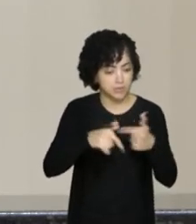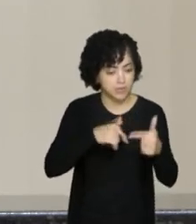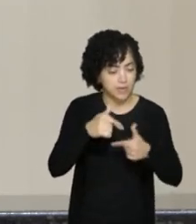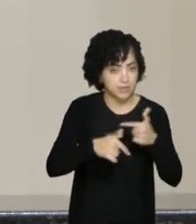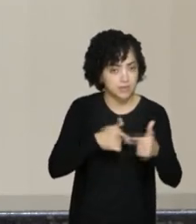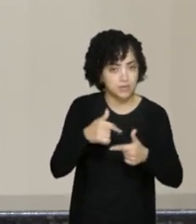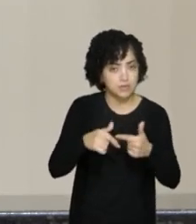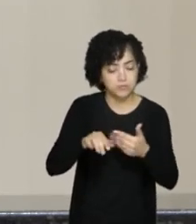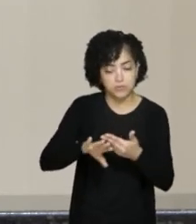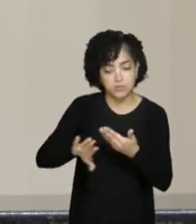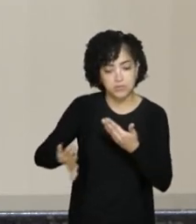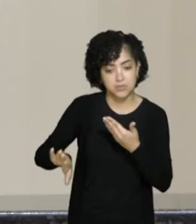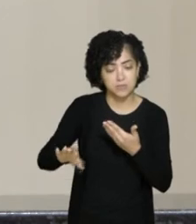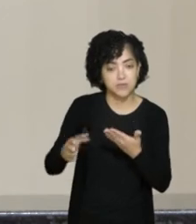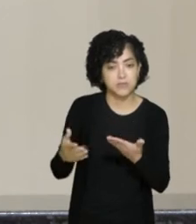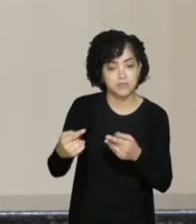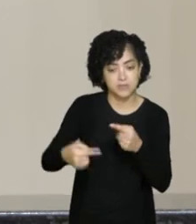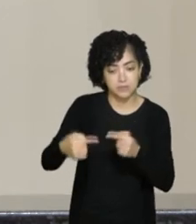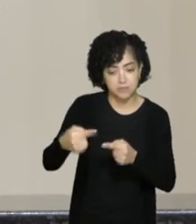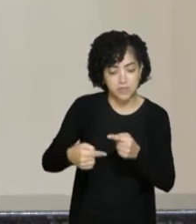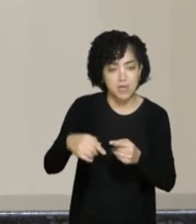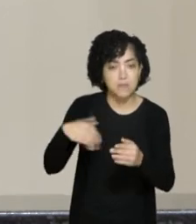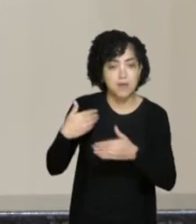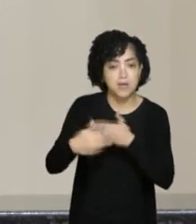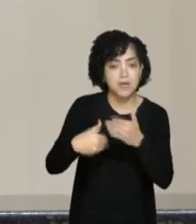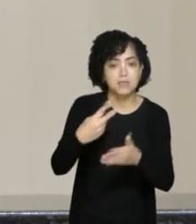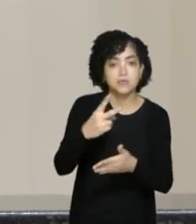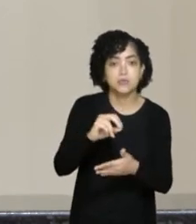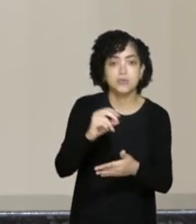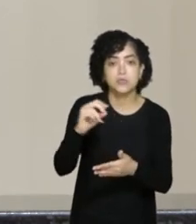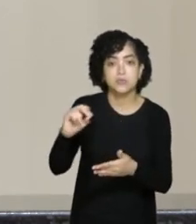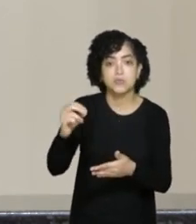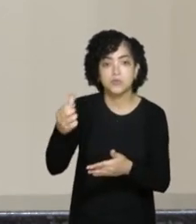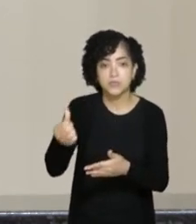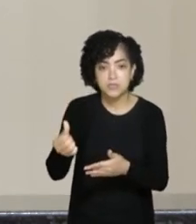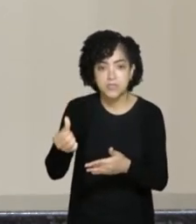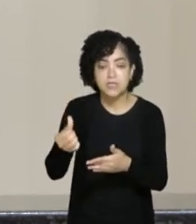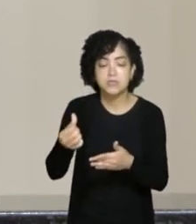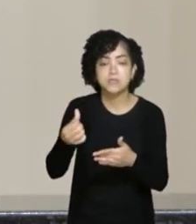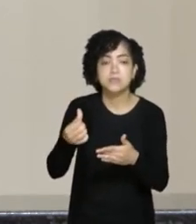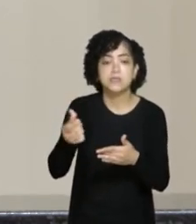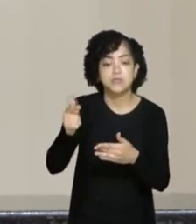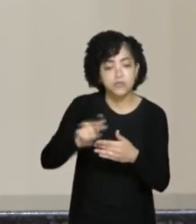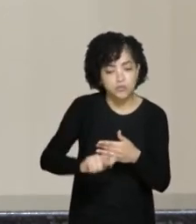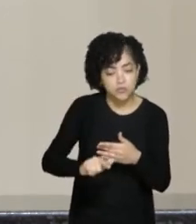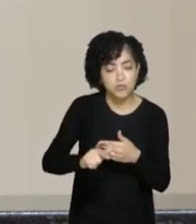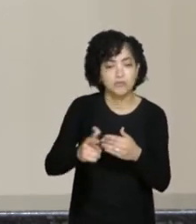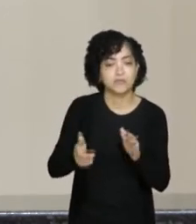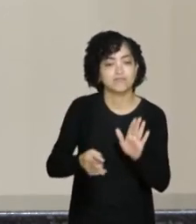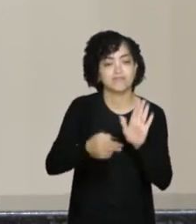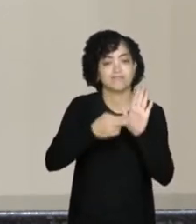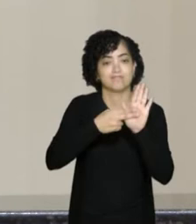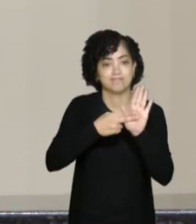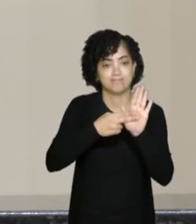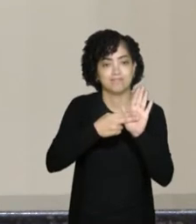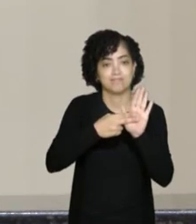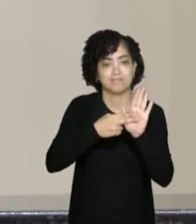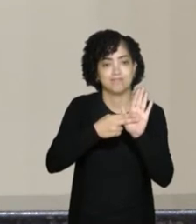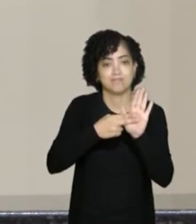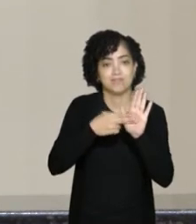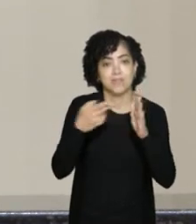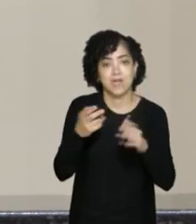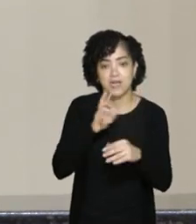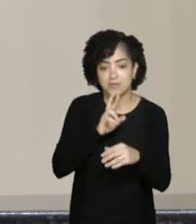lado a política. Mas em 2006 eu tive a oportunidade de assumir 2 meses. E resultado, daí